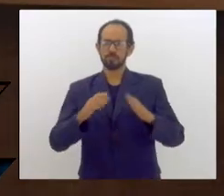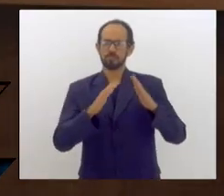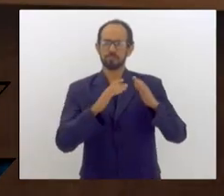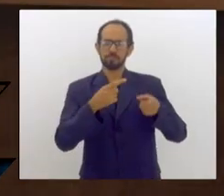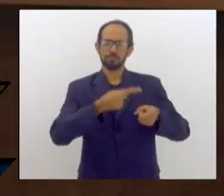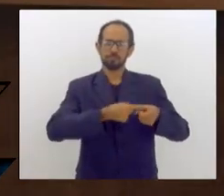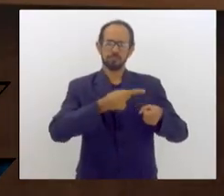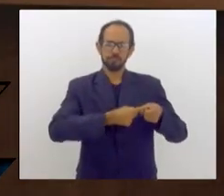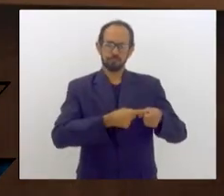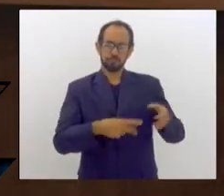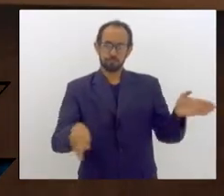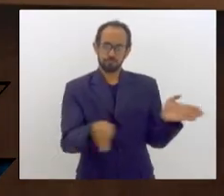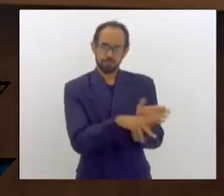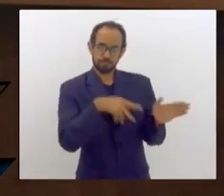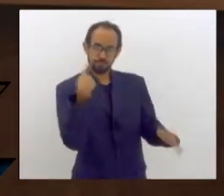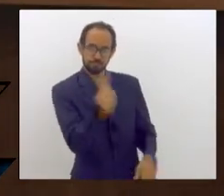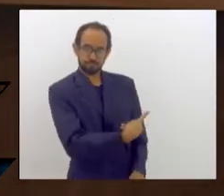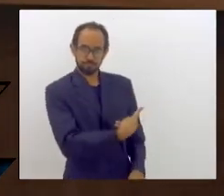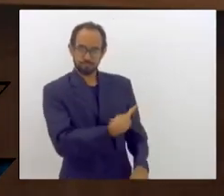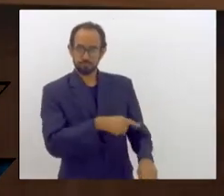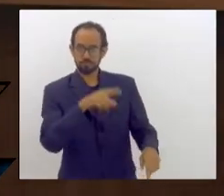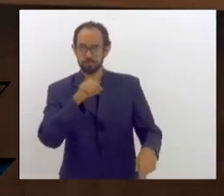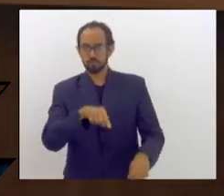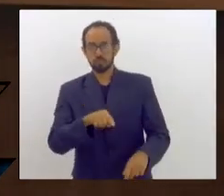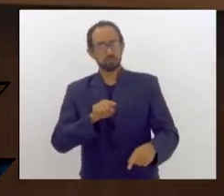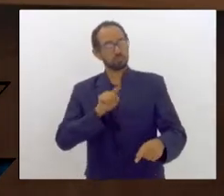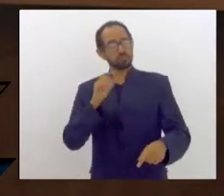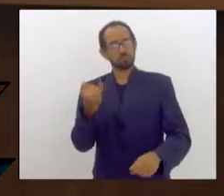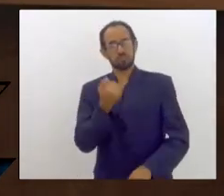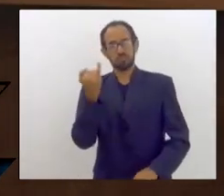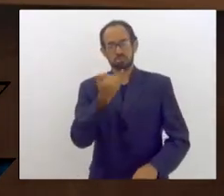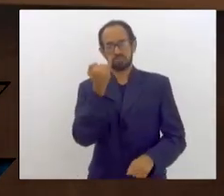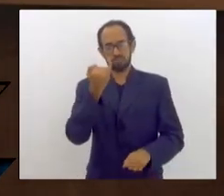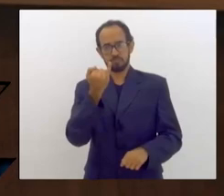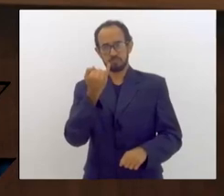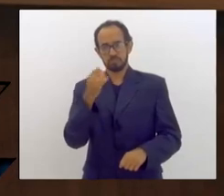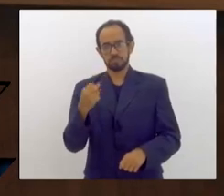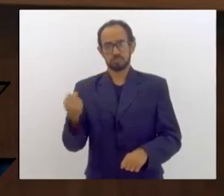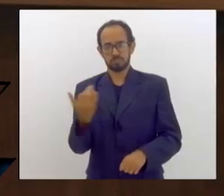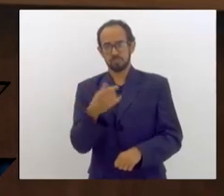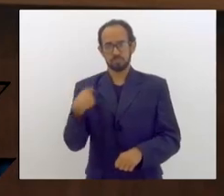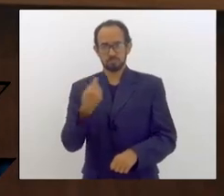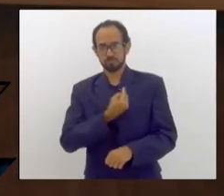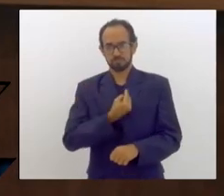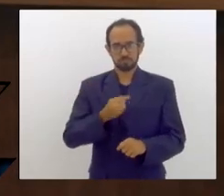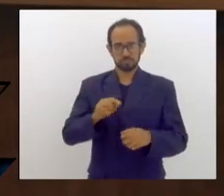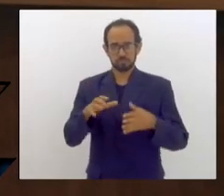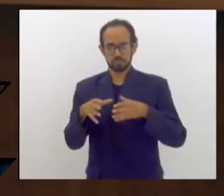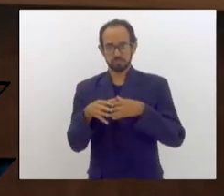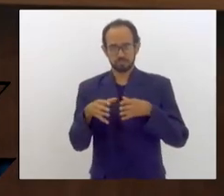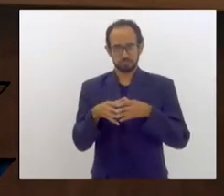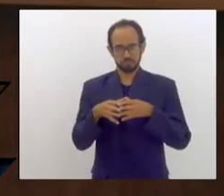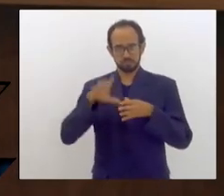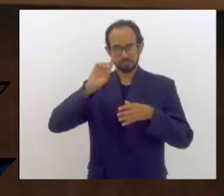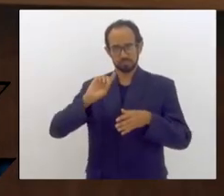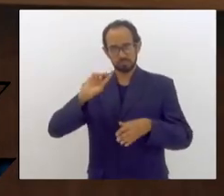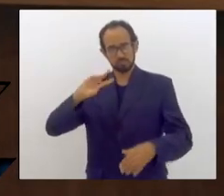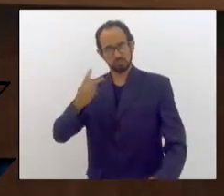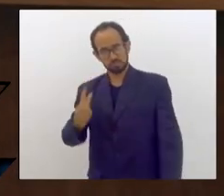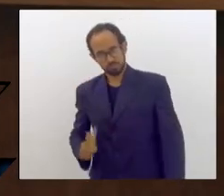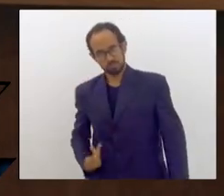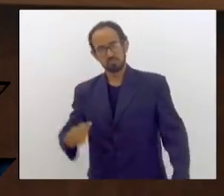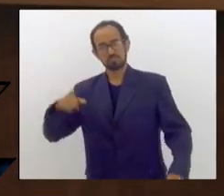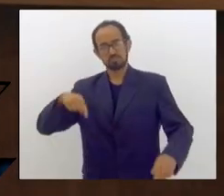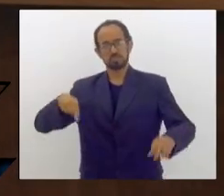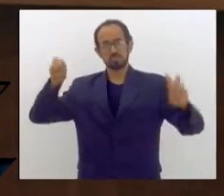municípios de residência. Isso é central. Quando nós trabalhamos ali à frente da Comissão de Direitos Humanos, esse foi um dos temas